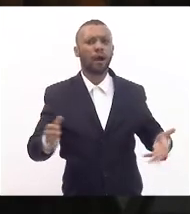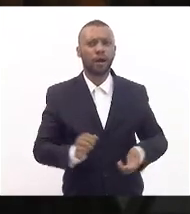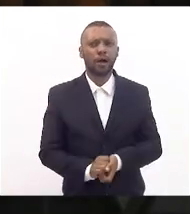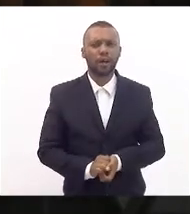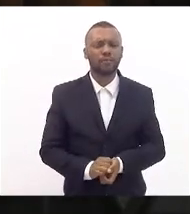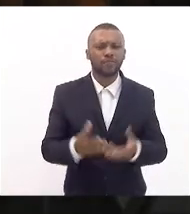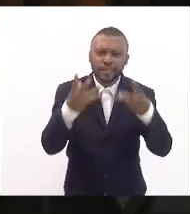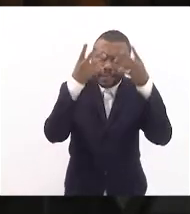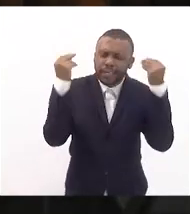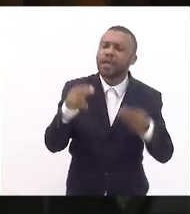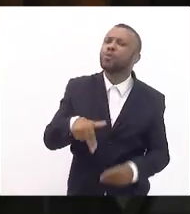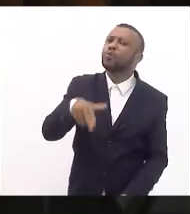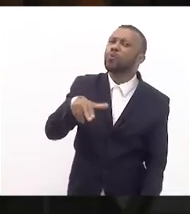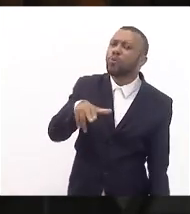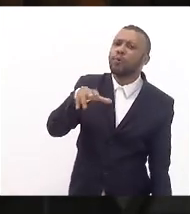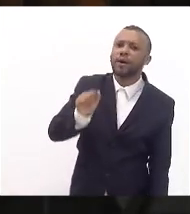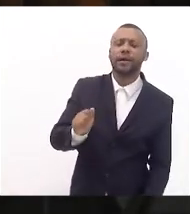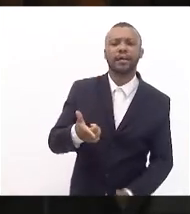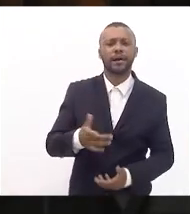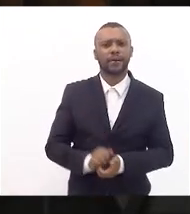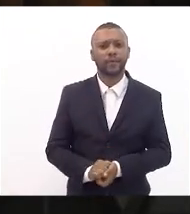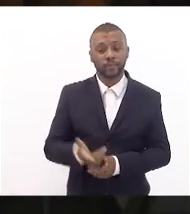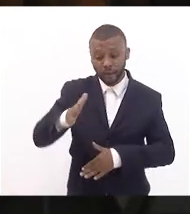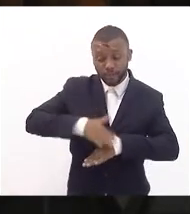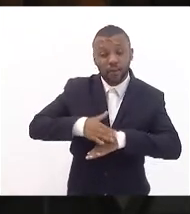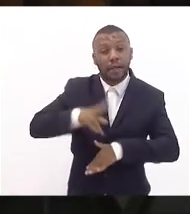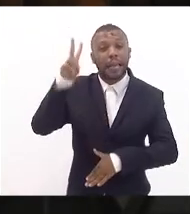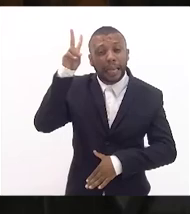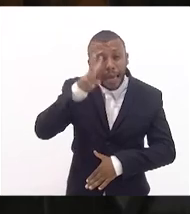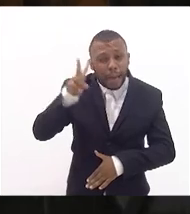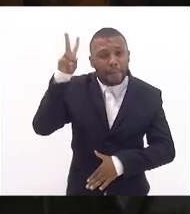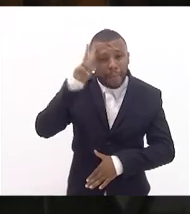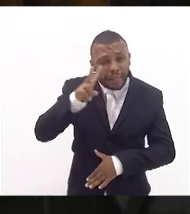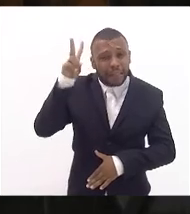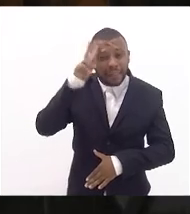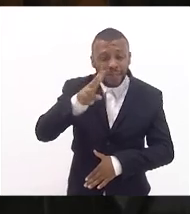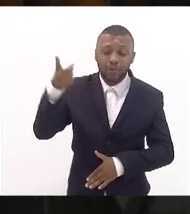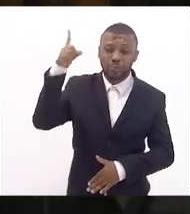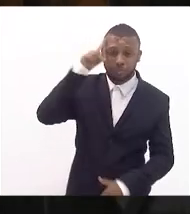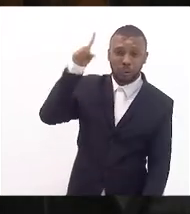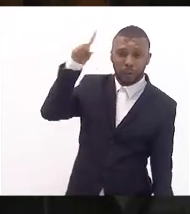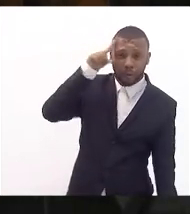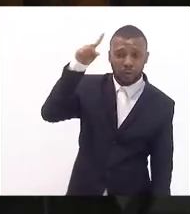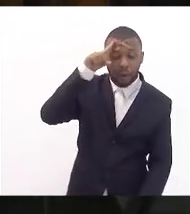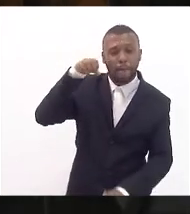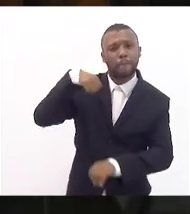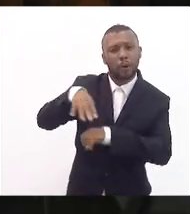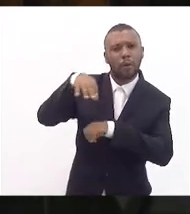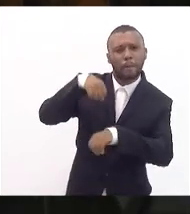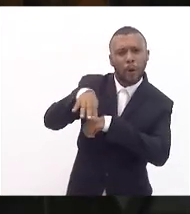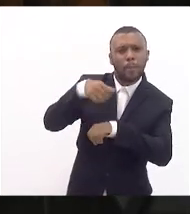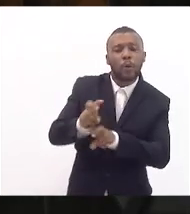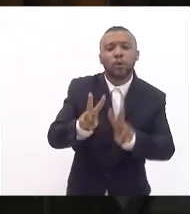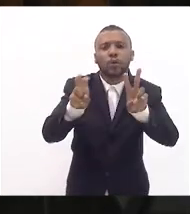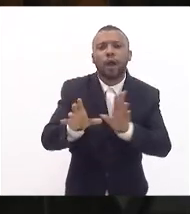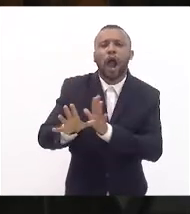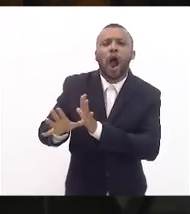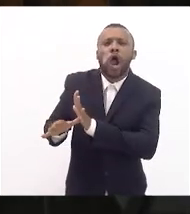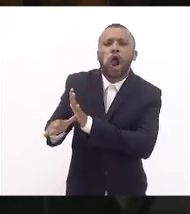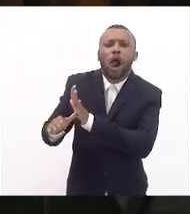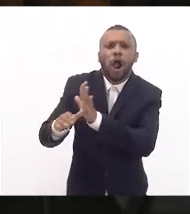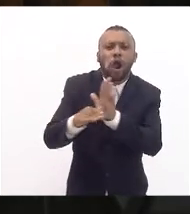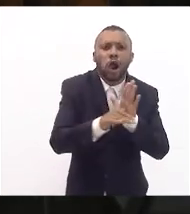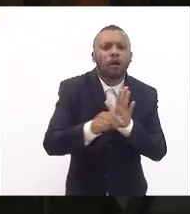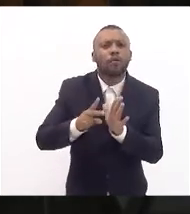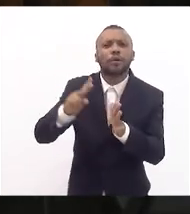PT nunca. Faço questão de lembrar todo santo dia a ladroagem que